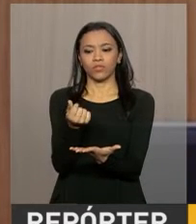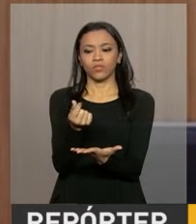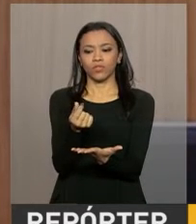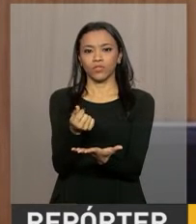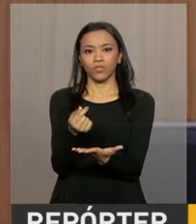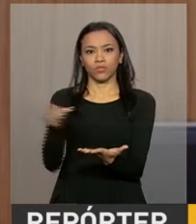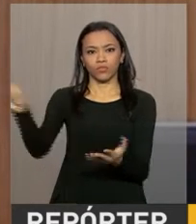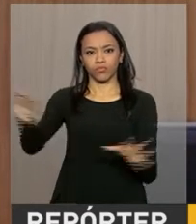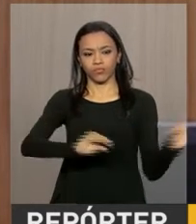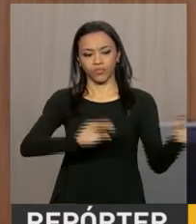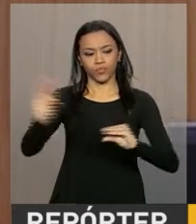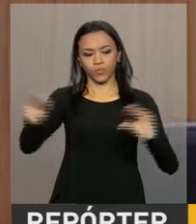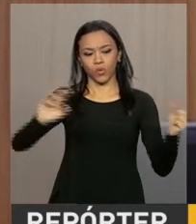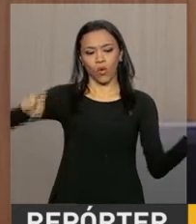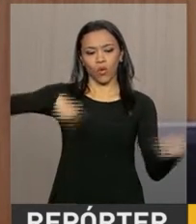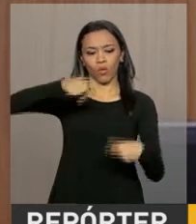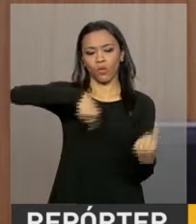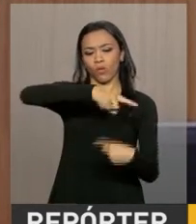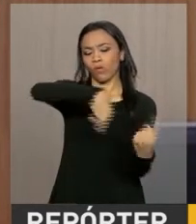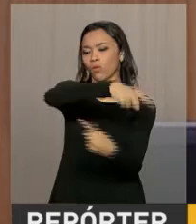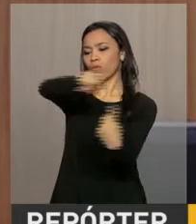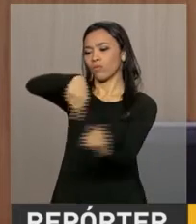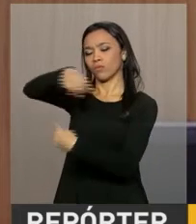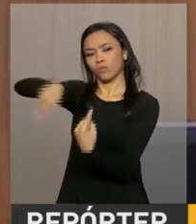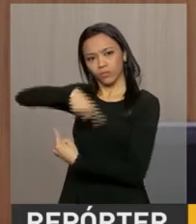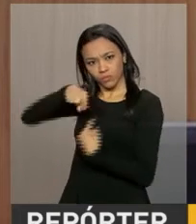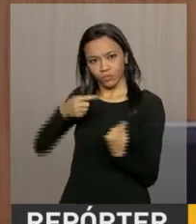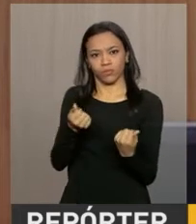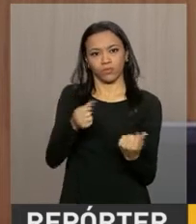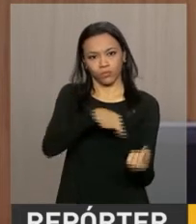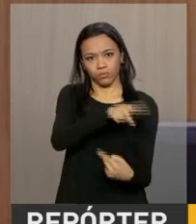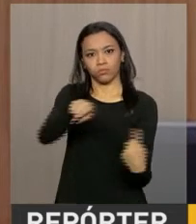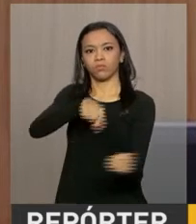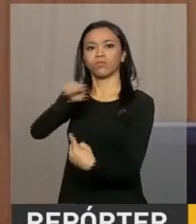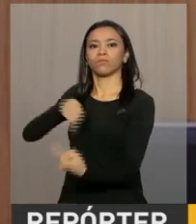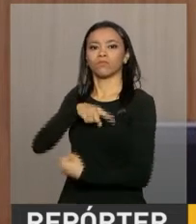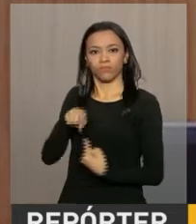capitais serão menores, por razões óbvias, do que